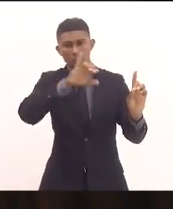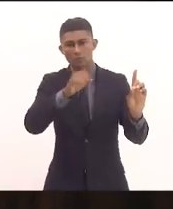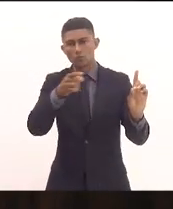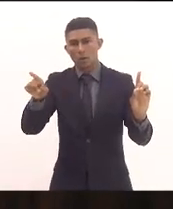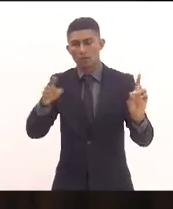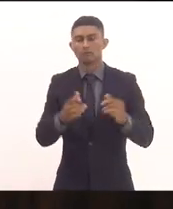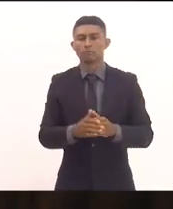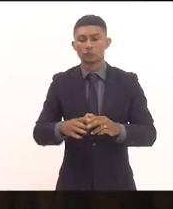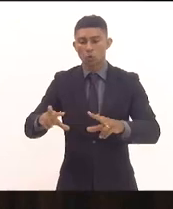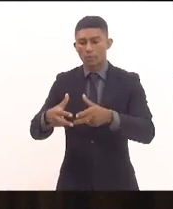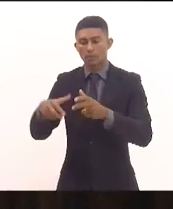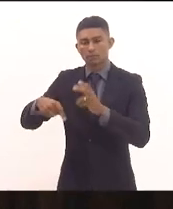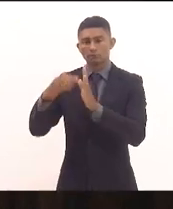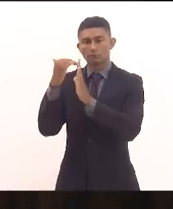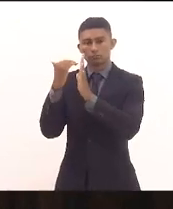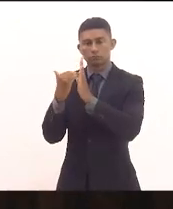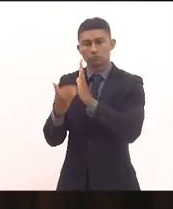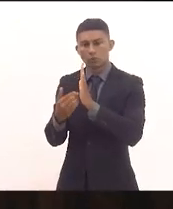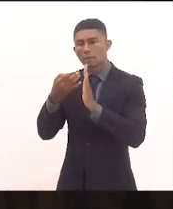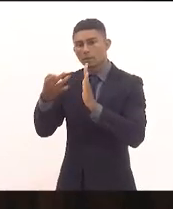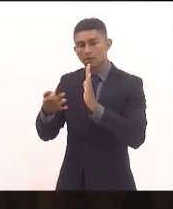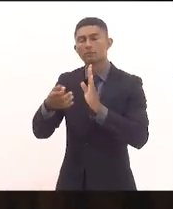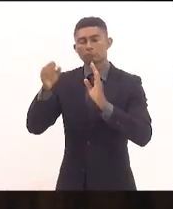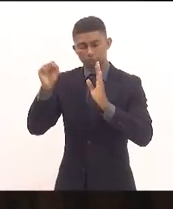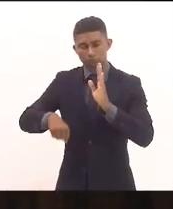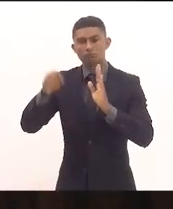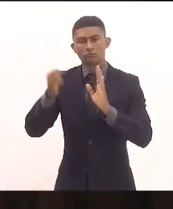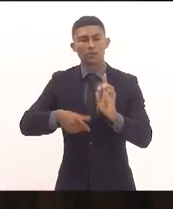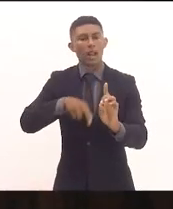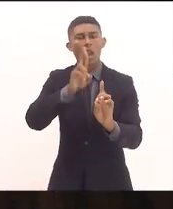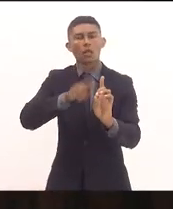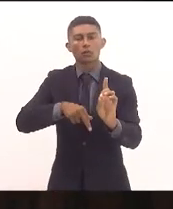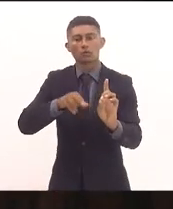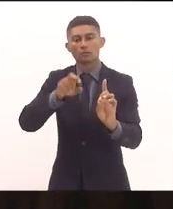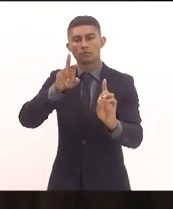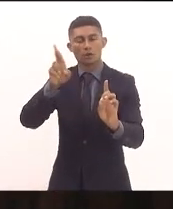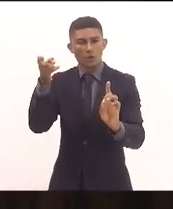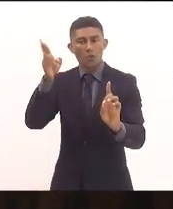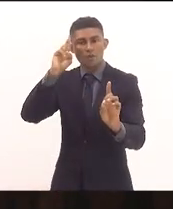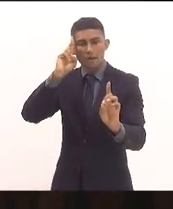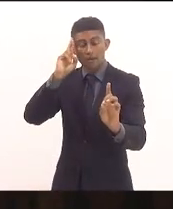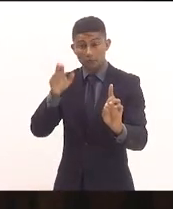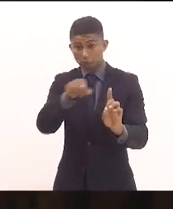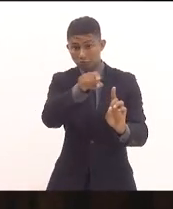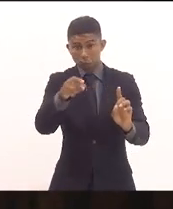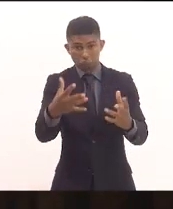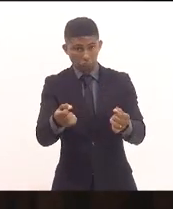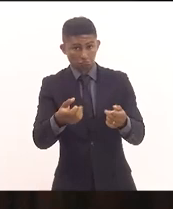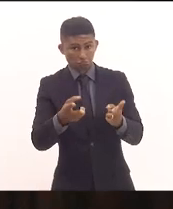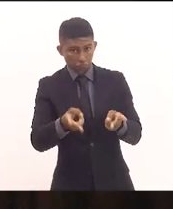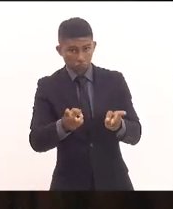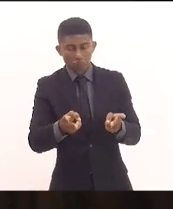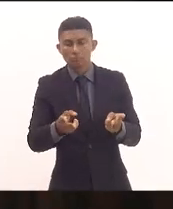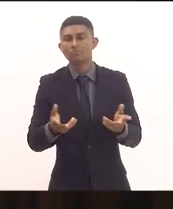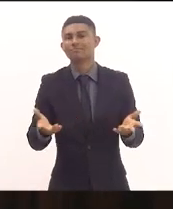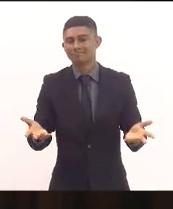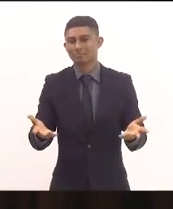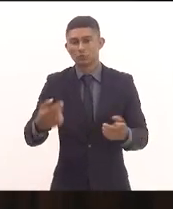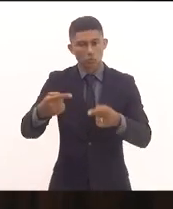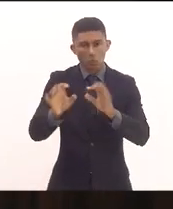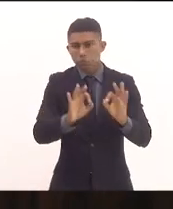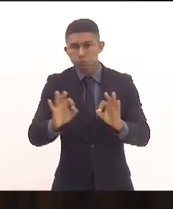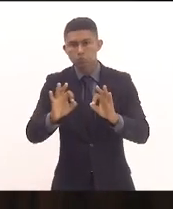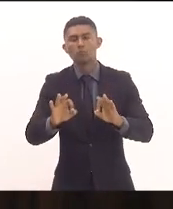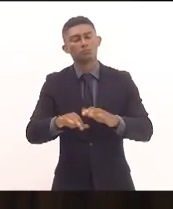Parecido da Comissão de Normas Internas e Proporções Externas, favorável, relator, deputado Rosenberg Reis. Em discussão, não havendo quem queira discutir, encerrada a discussão.